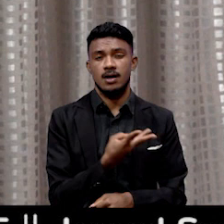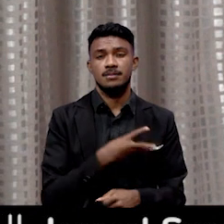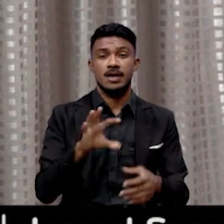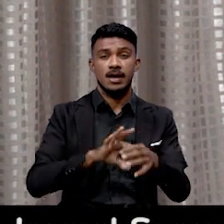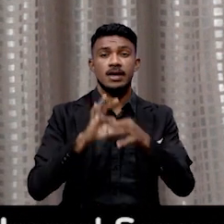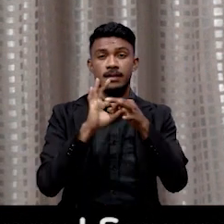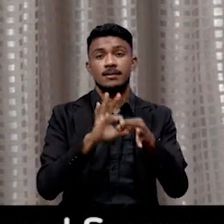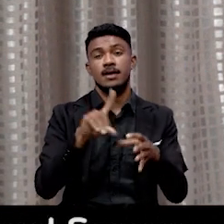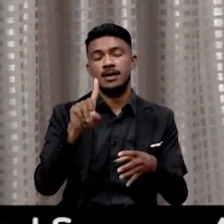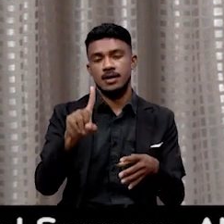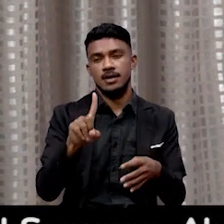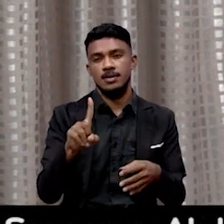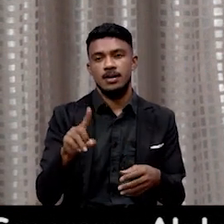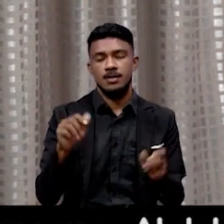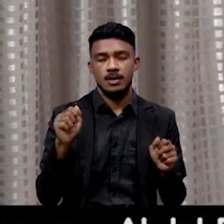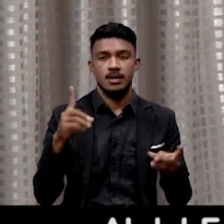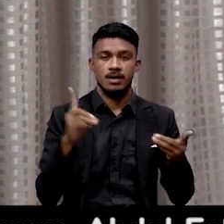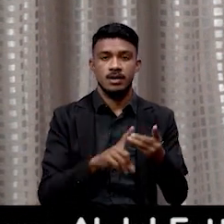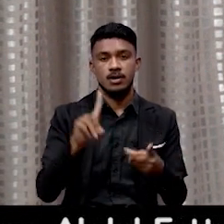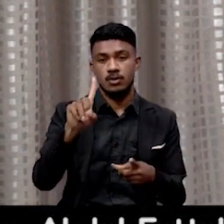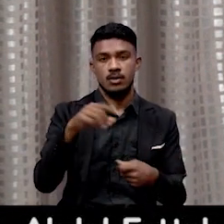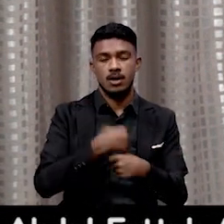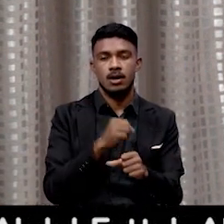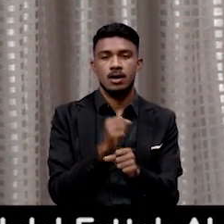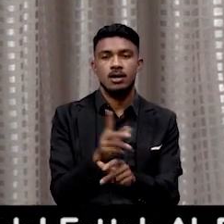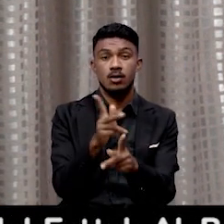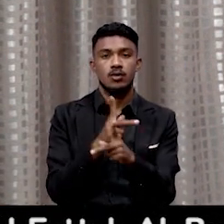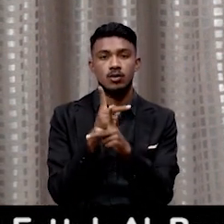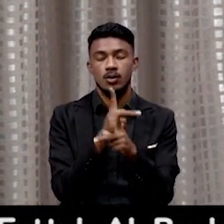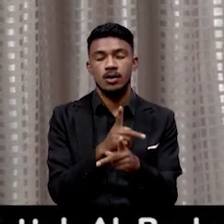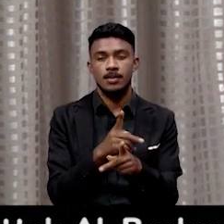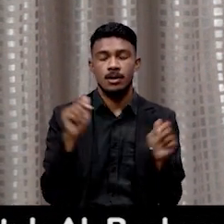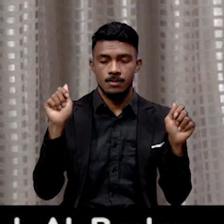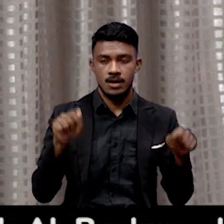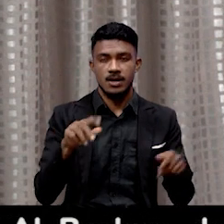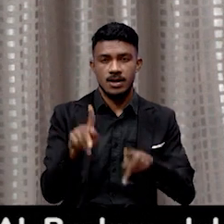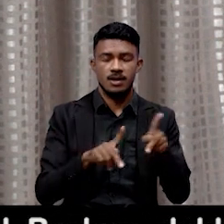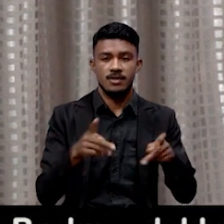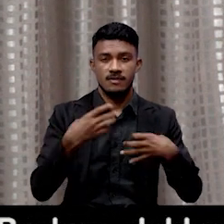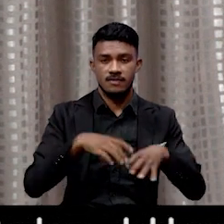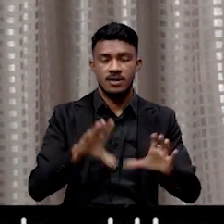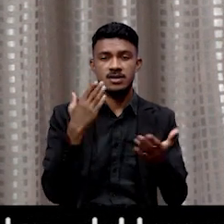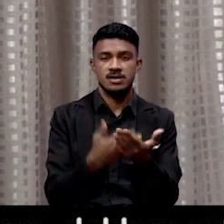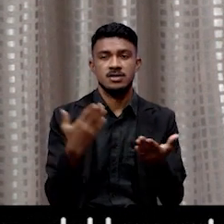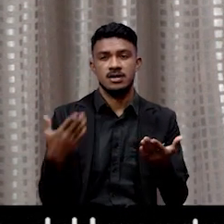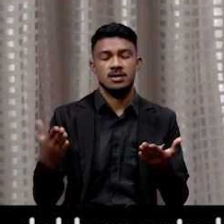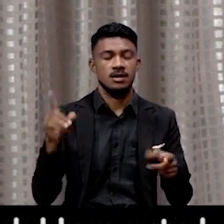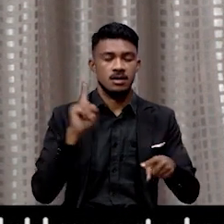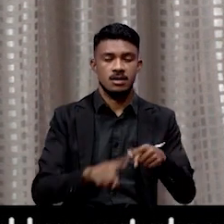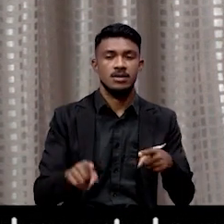equipera ke a partir do dia 1 sira se halo controla para ema sira mai fansa sangle la bele fanga trotoar